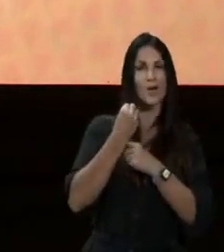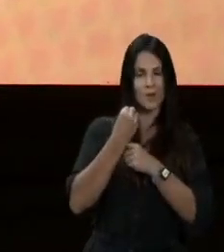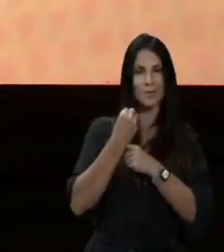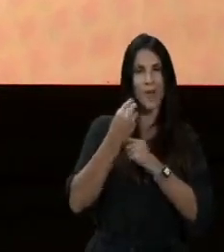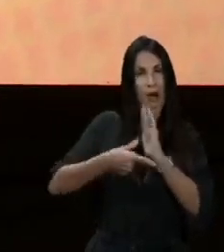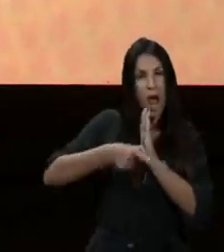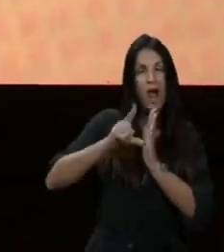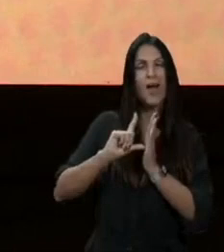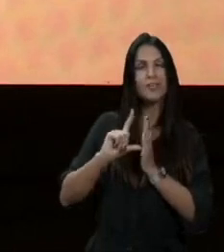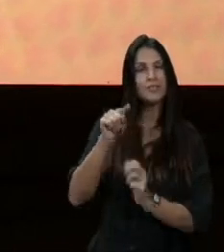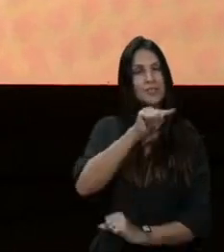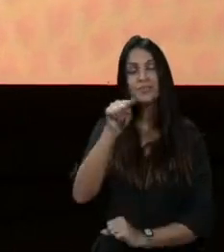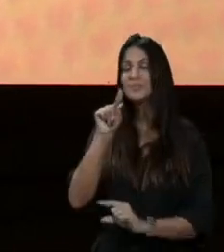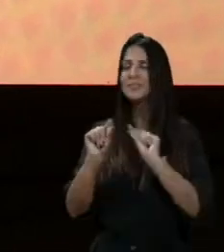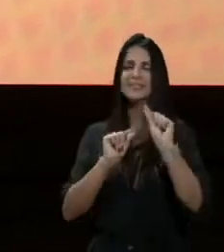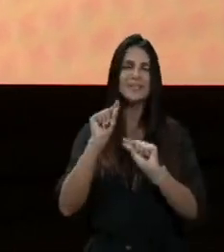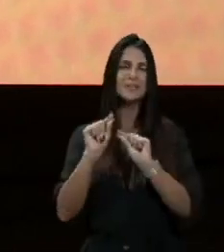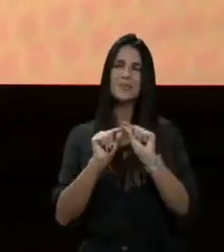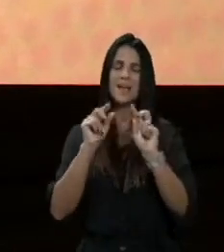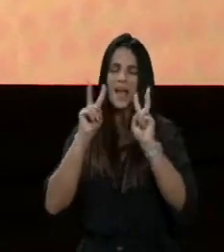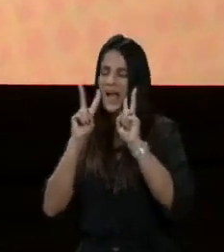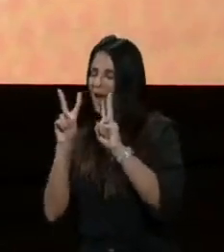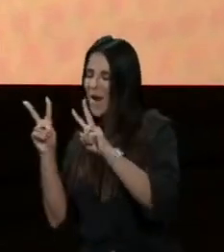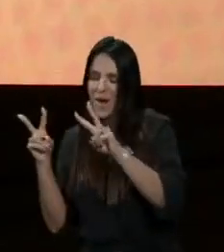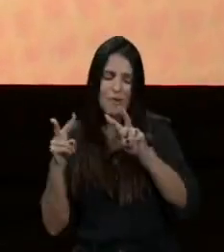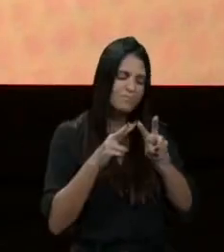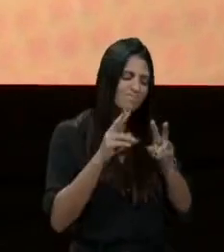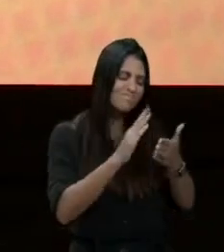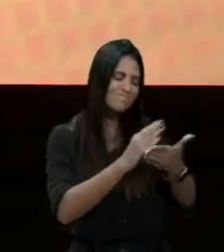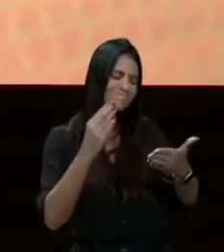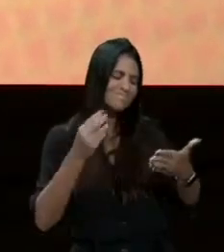o que vocês e olhem pro palavra